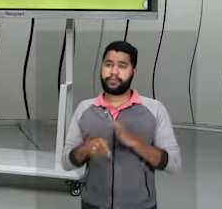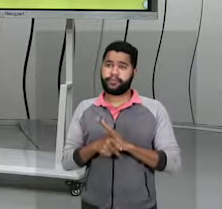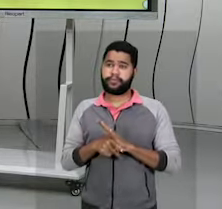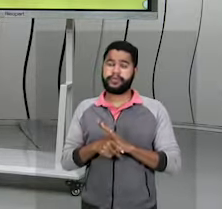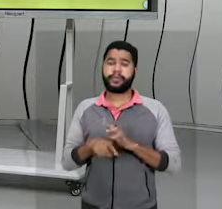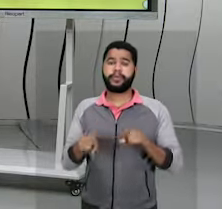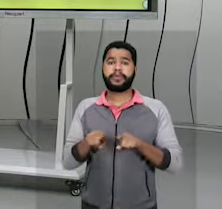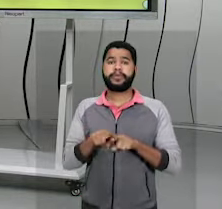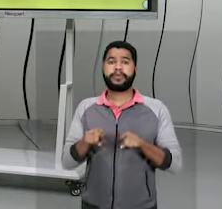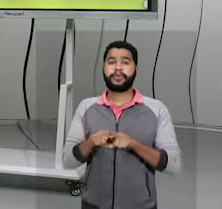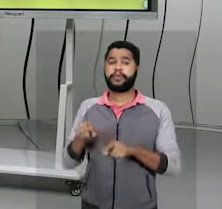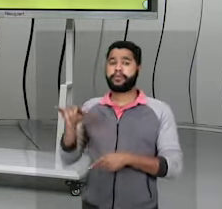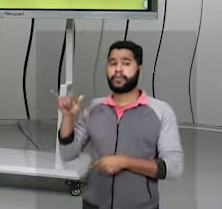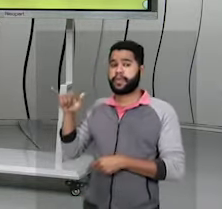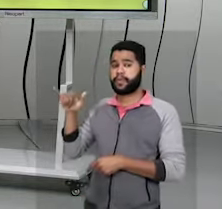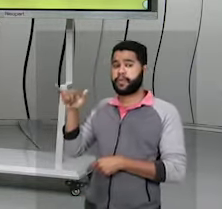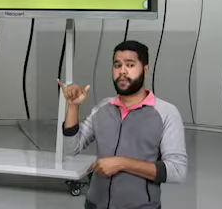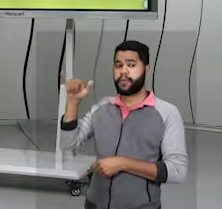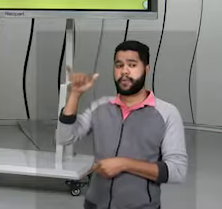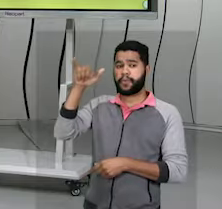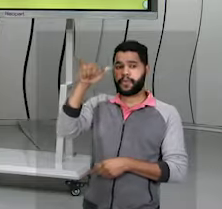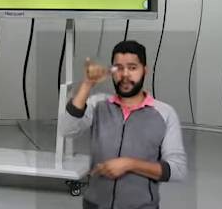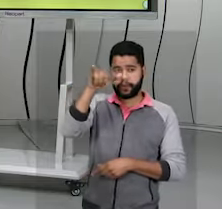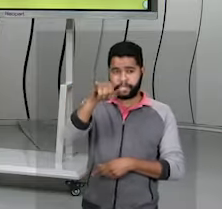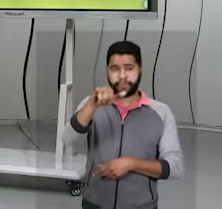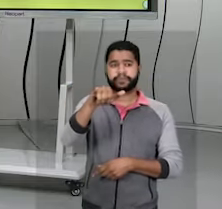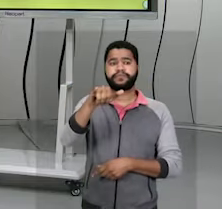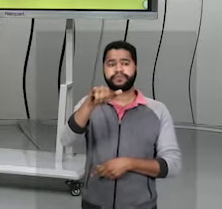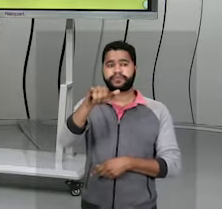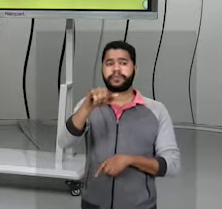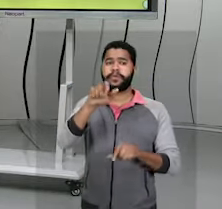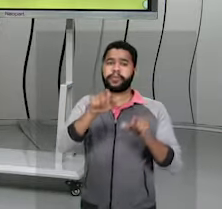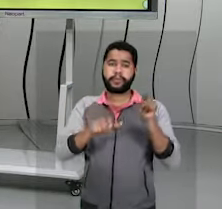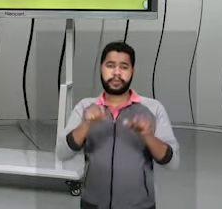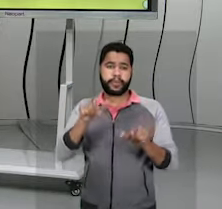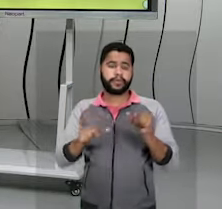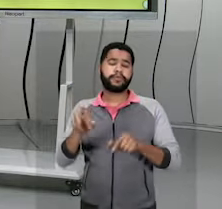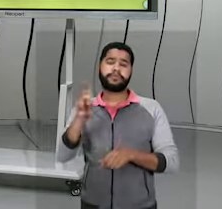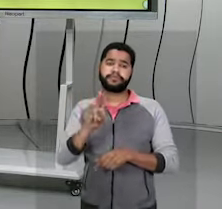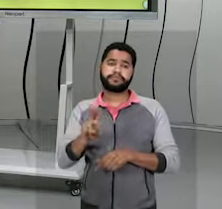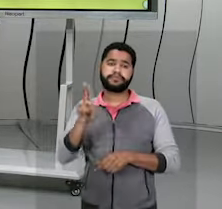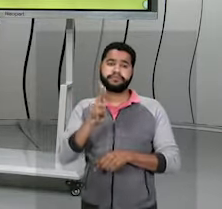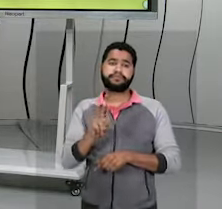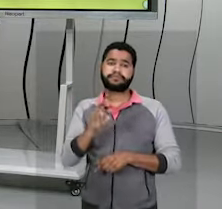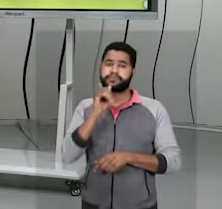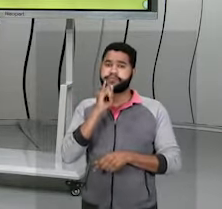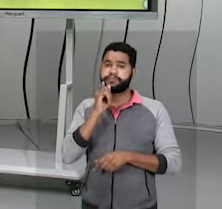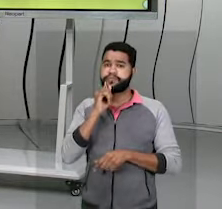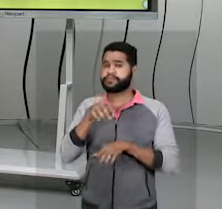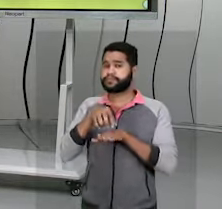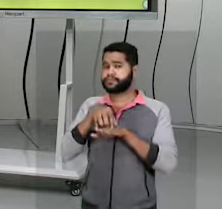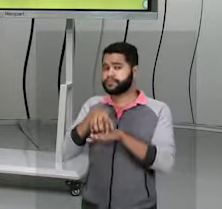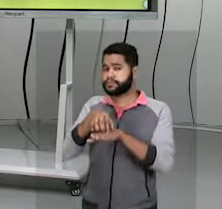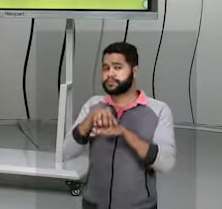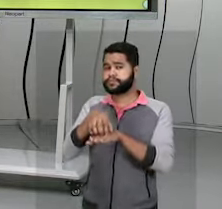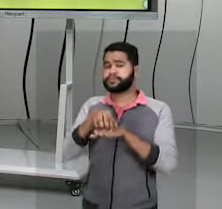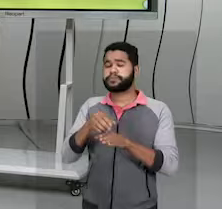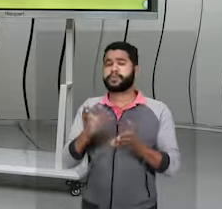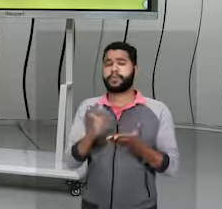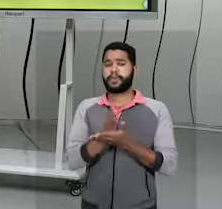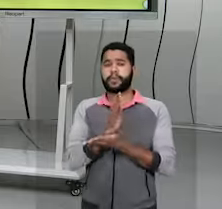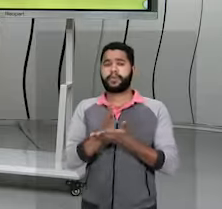existe transporte aéreo também né o transporte aéreo as pessoas usam esse transporte por exemplo para o turismo